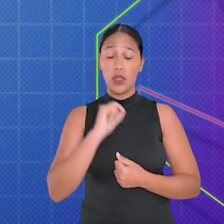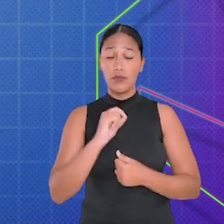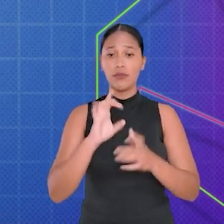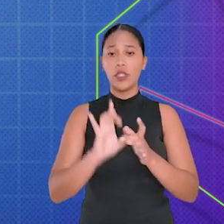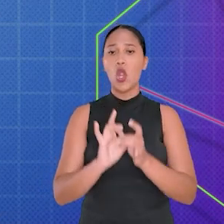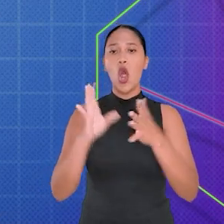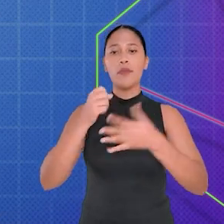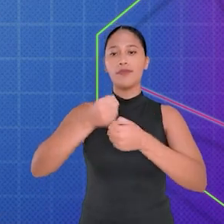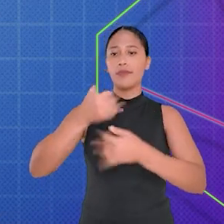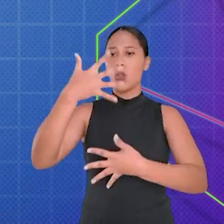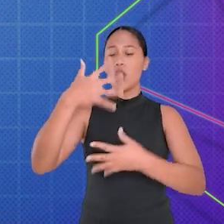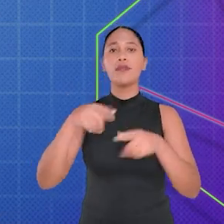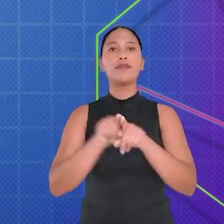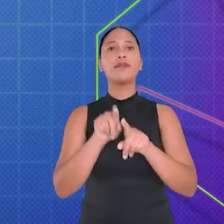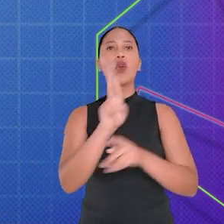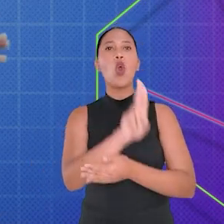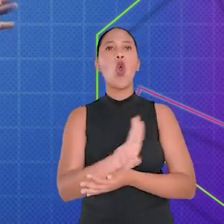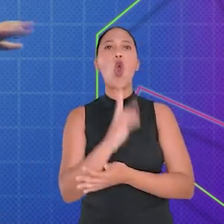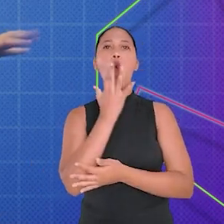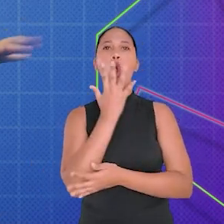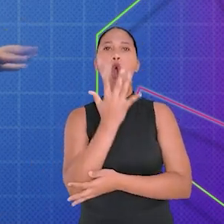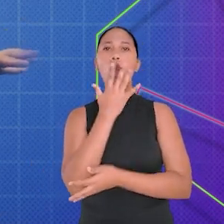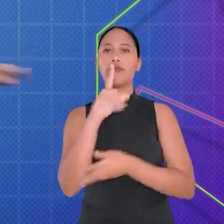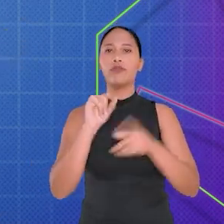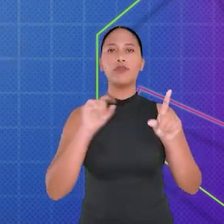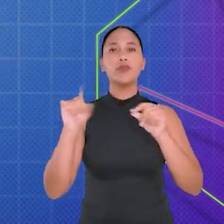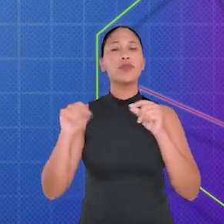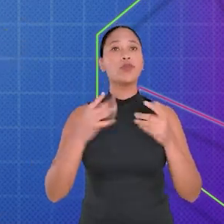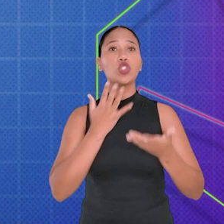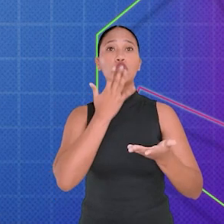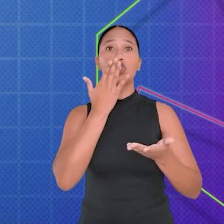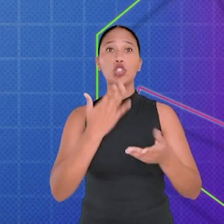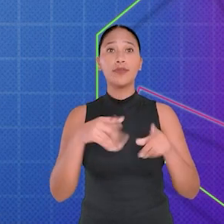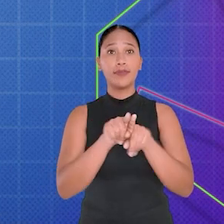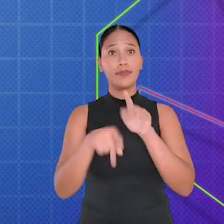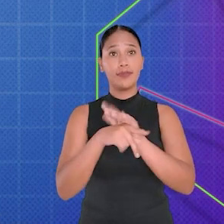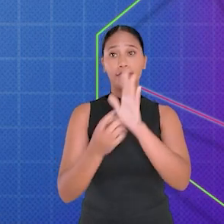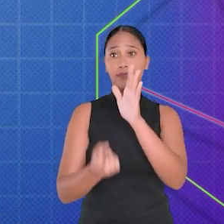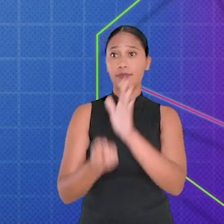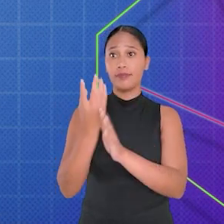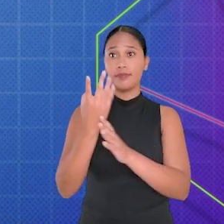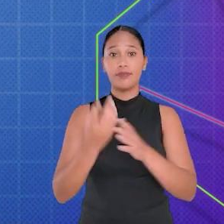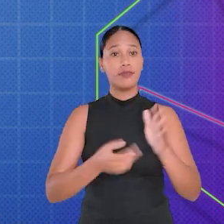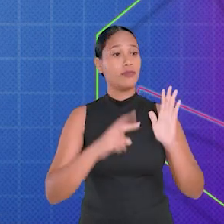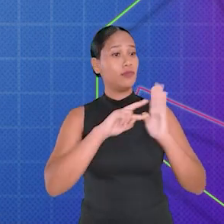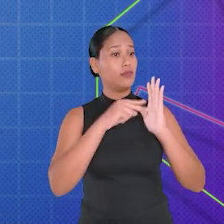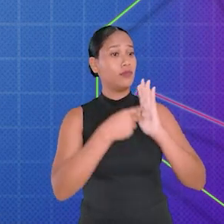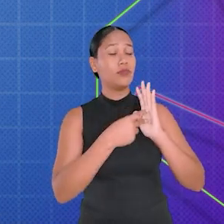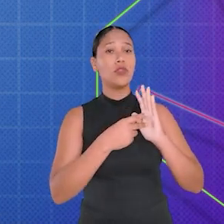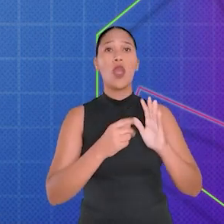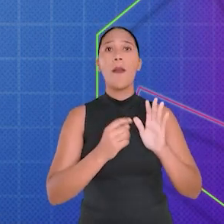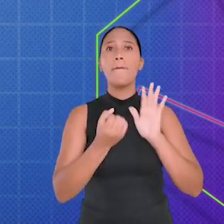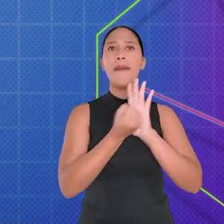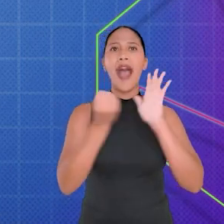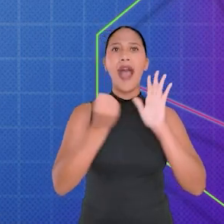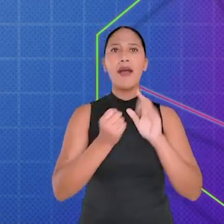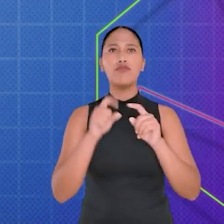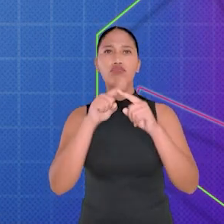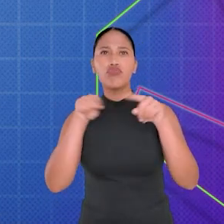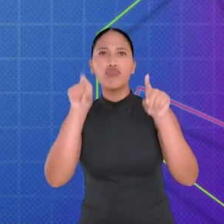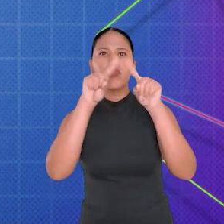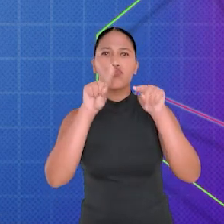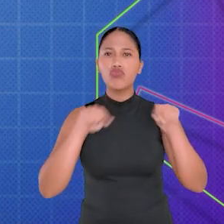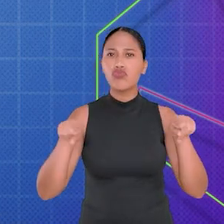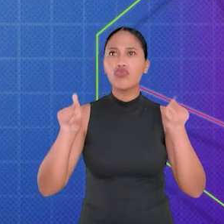Elas englobam a disposição dos menus, a utilização de cores, a escolha de tipografia e a criação de ícones e símbolos para indicar as